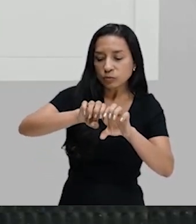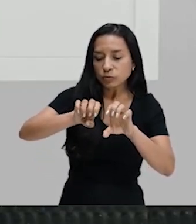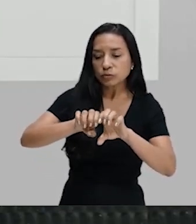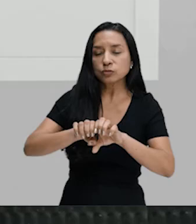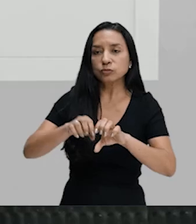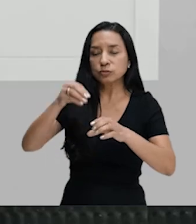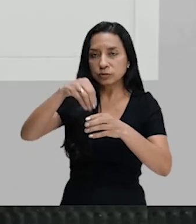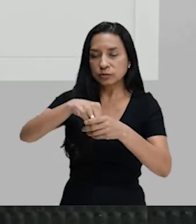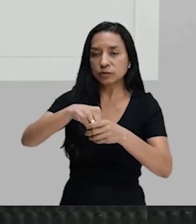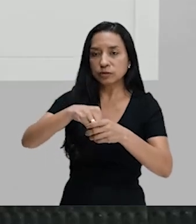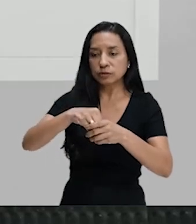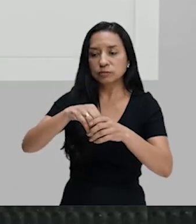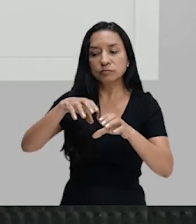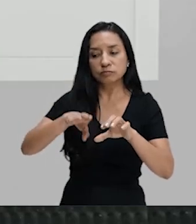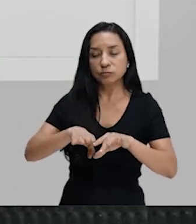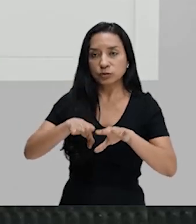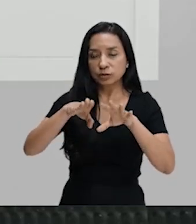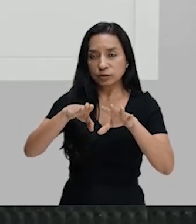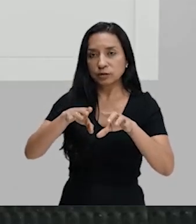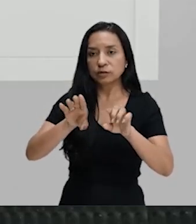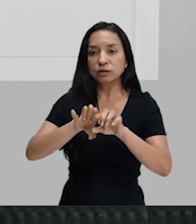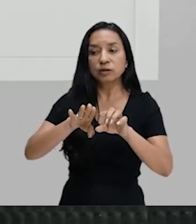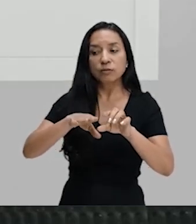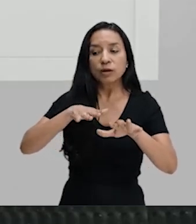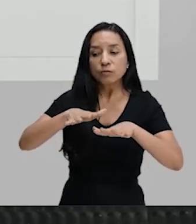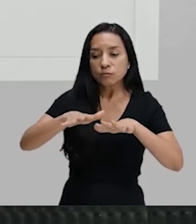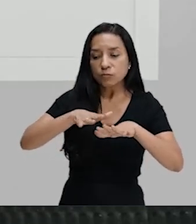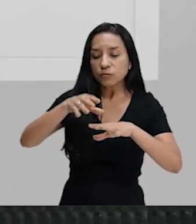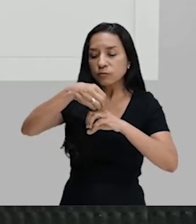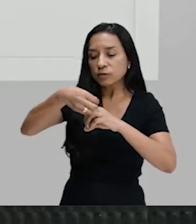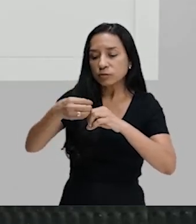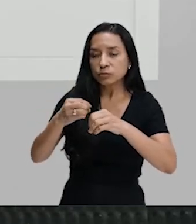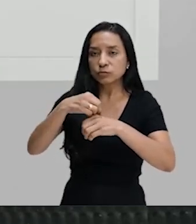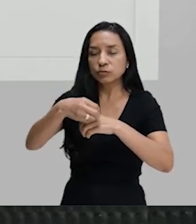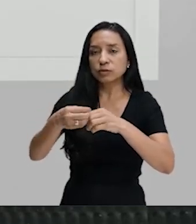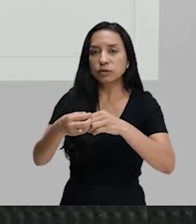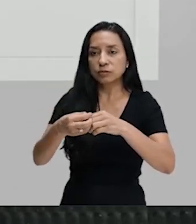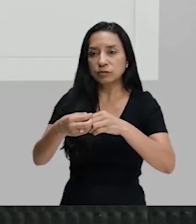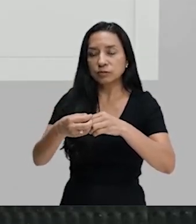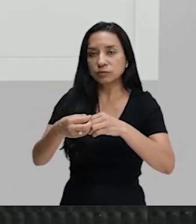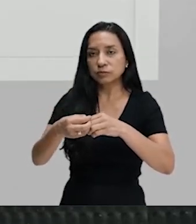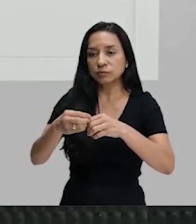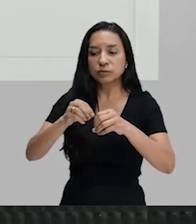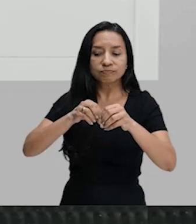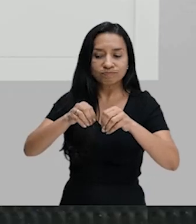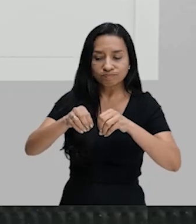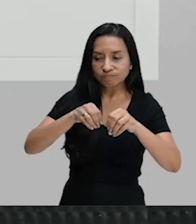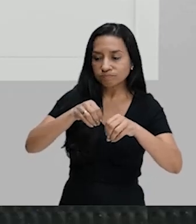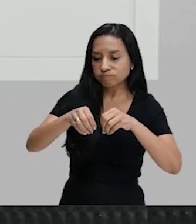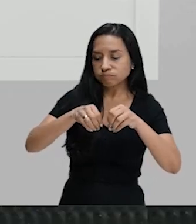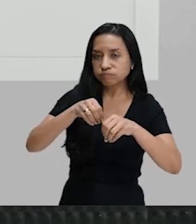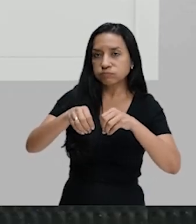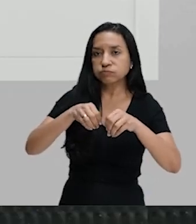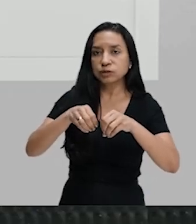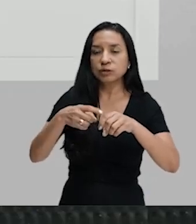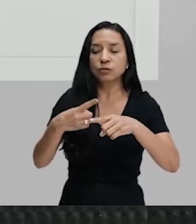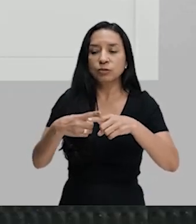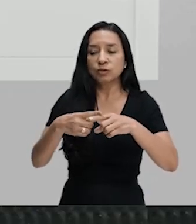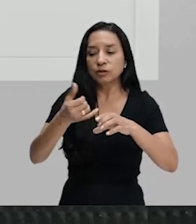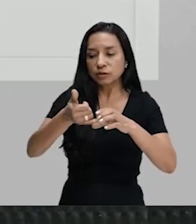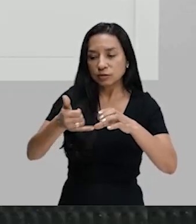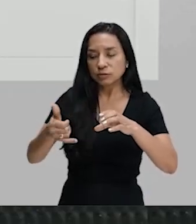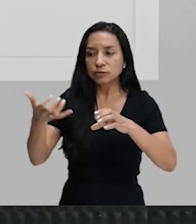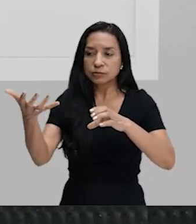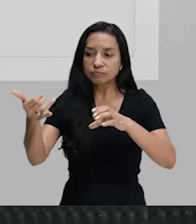deste gás. Ele vai mexer nas suas moléculas. As suas moléculas vão entrar em movimento justamente por conta da energia que ele